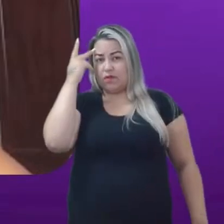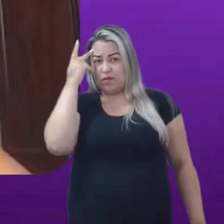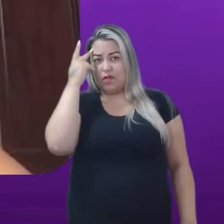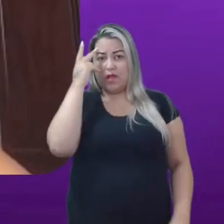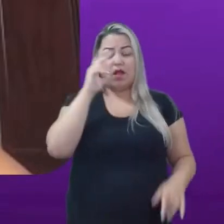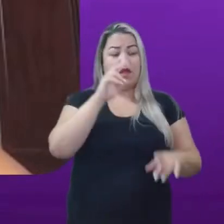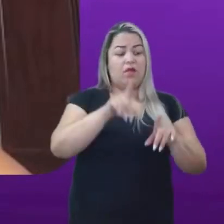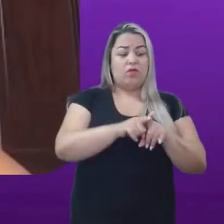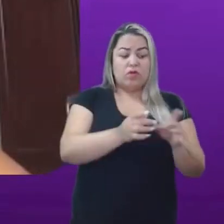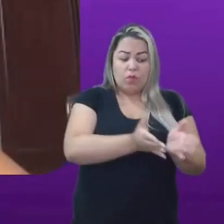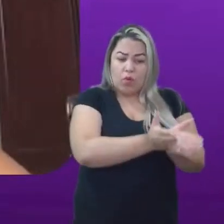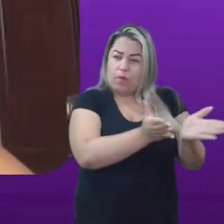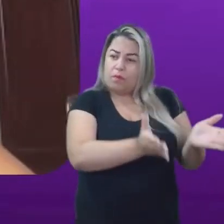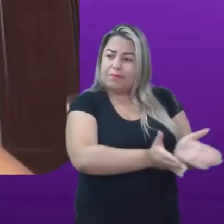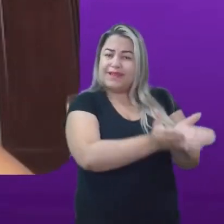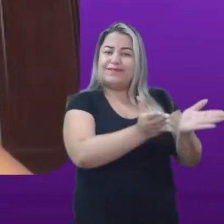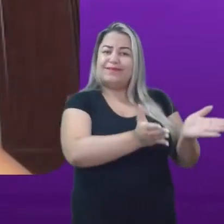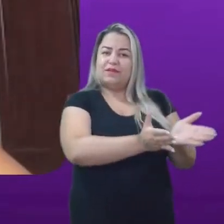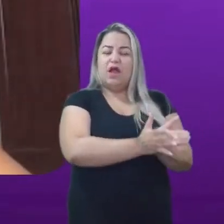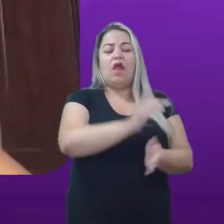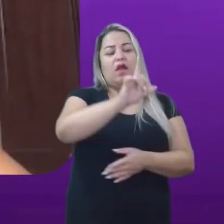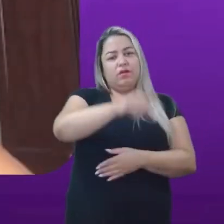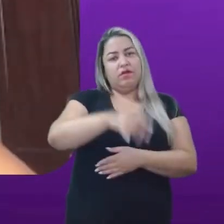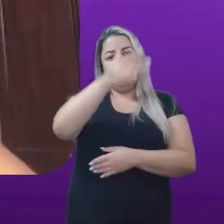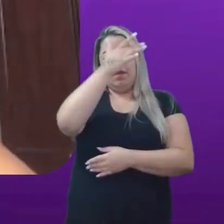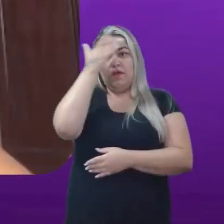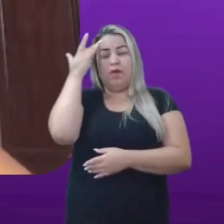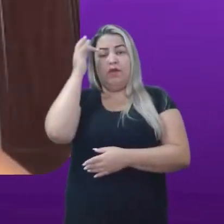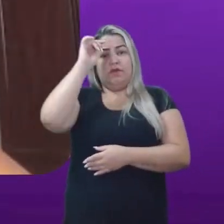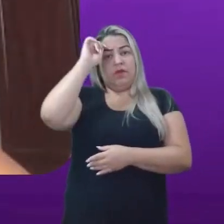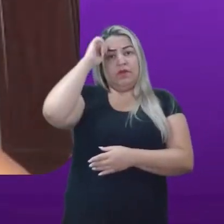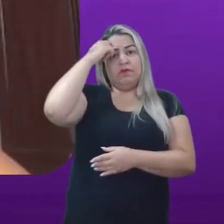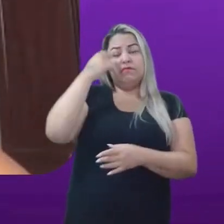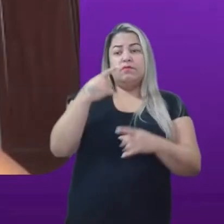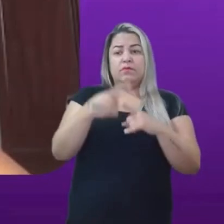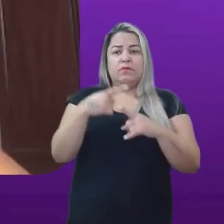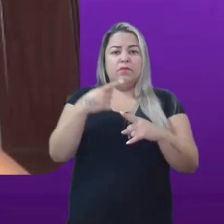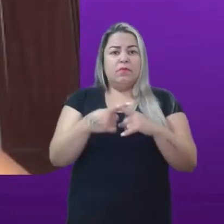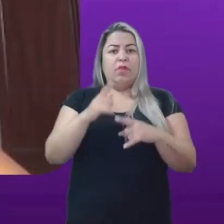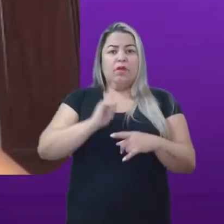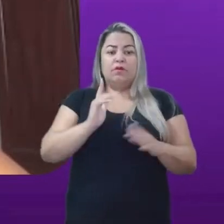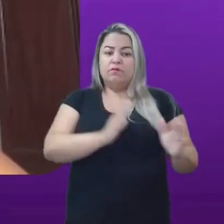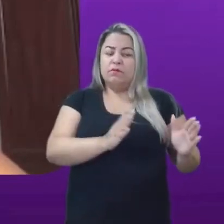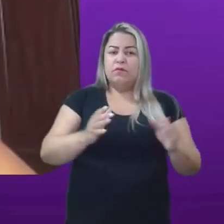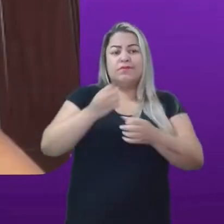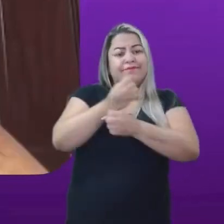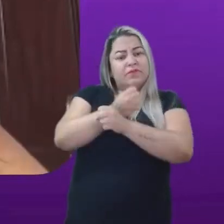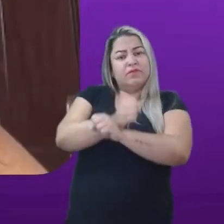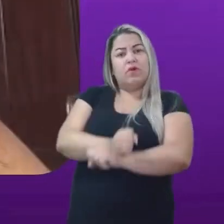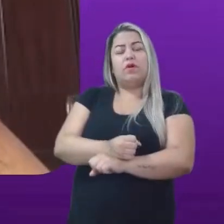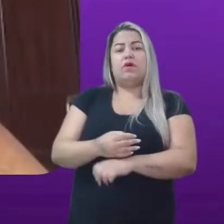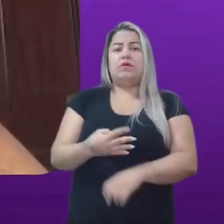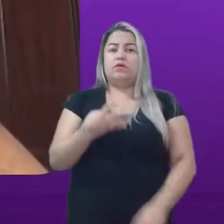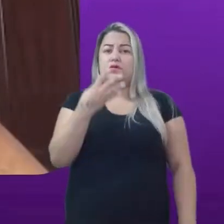de pobreza, de empobrecimento, são as pessoas negras, justo porque a gente teve um processo de escravidão que durou mais de